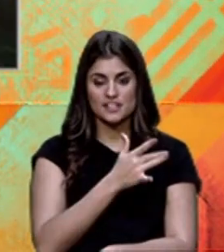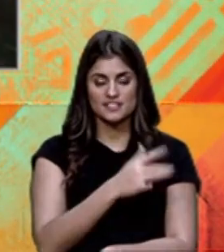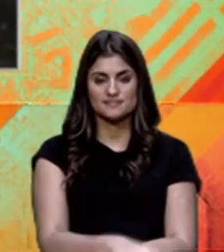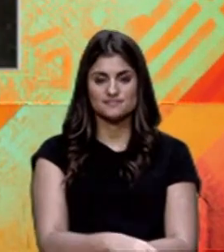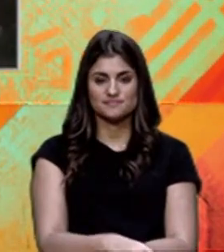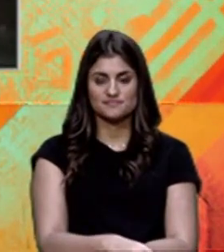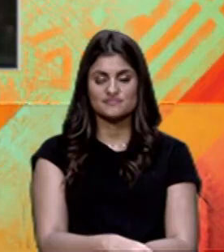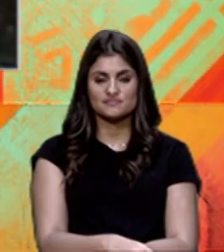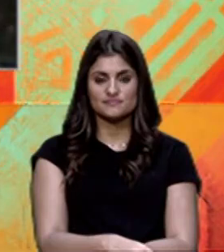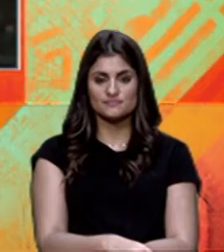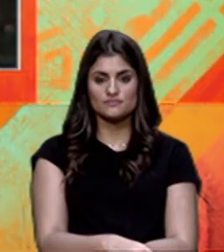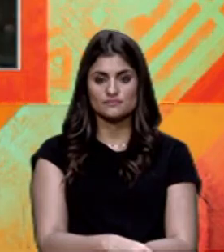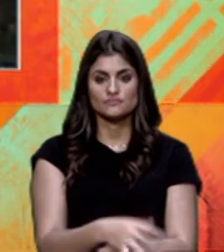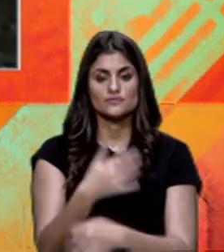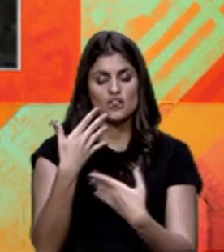a pimenta preta, que já